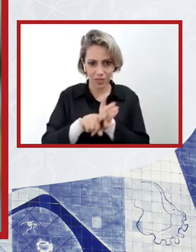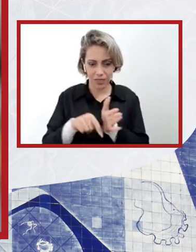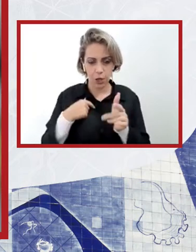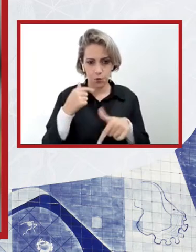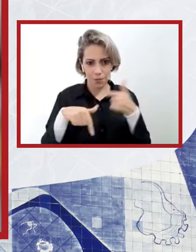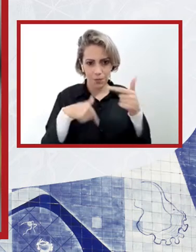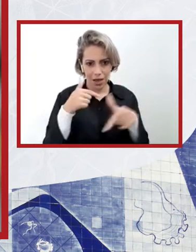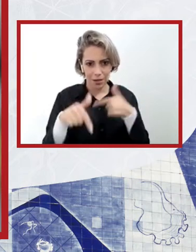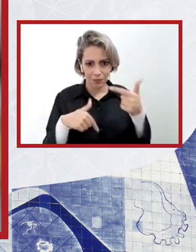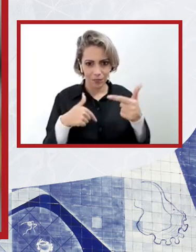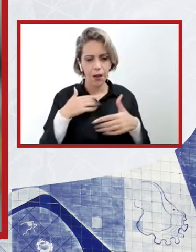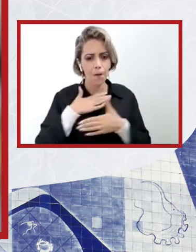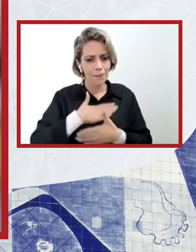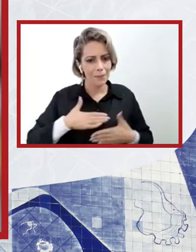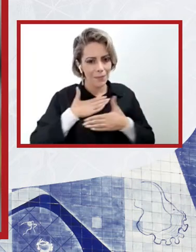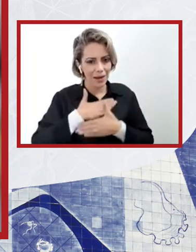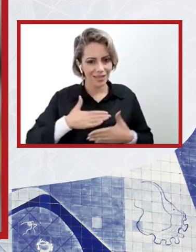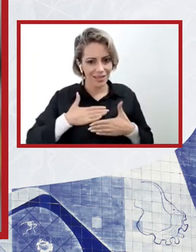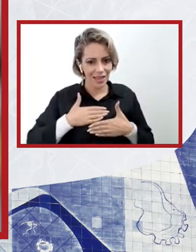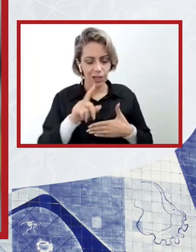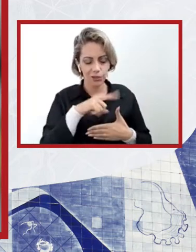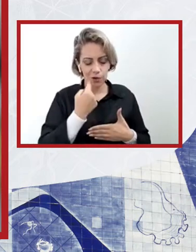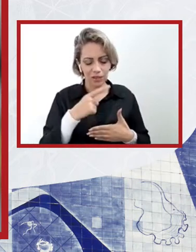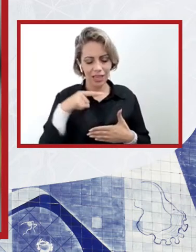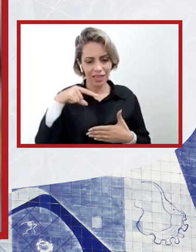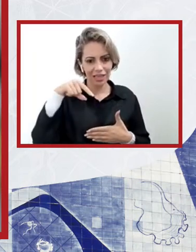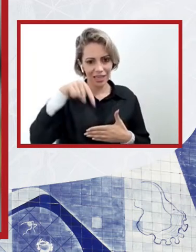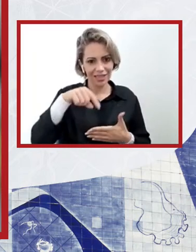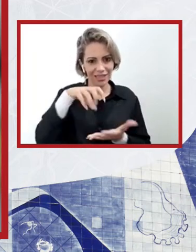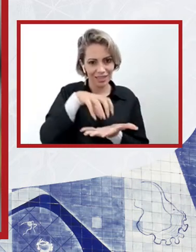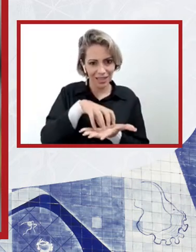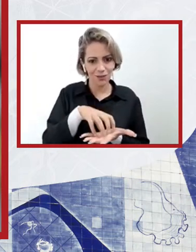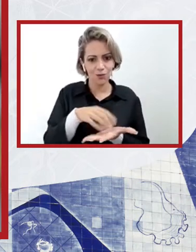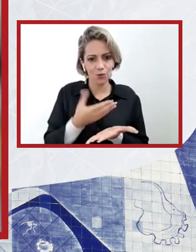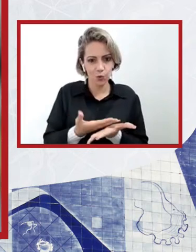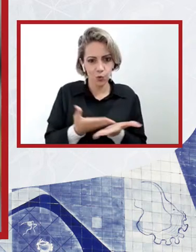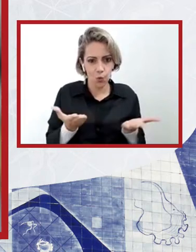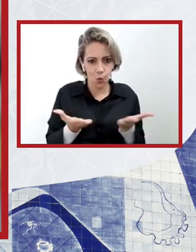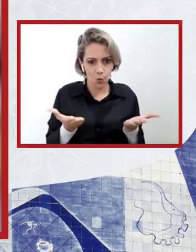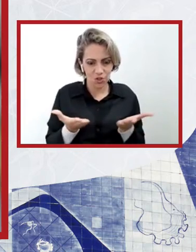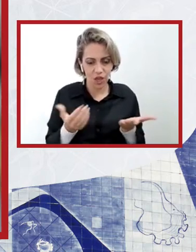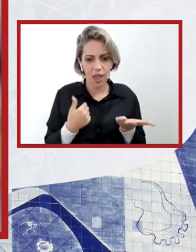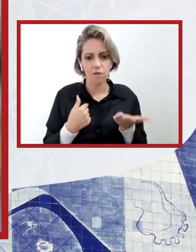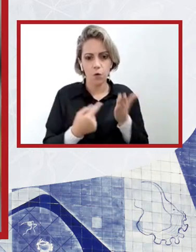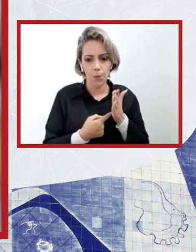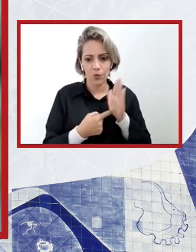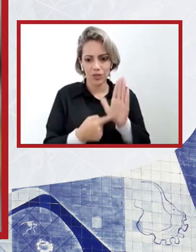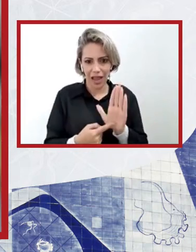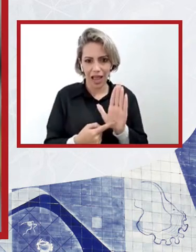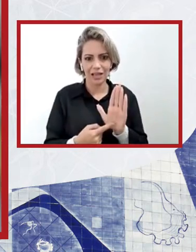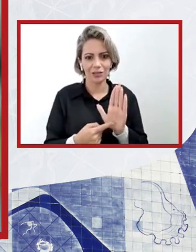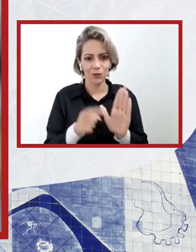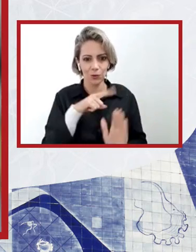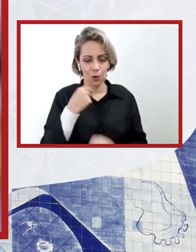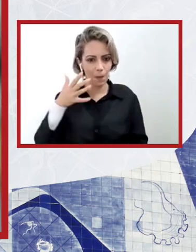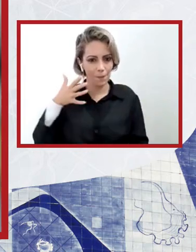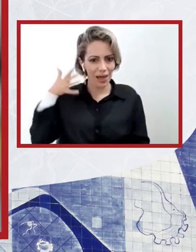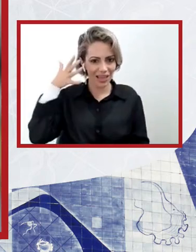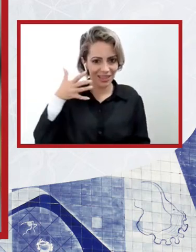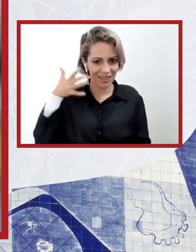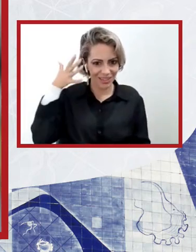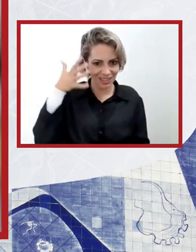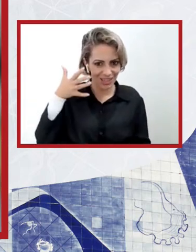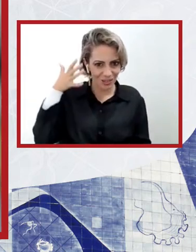E é com muito prazer que a gente tem esse Centro de Estudos hoje. Eu vou apresentar os nossos palestrantes e os